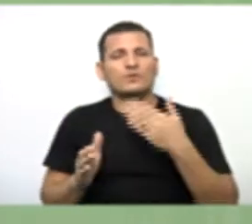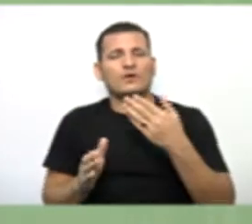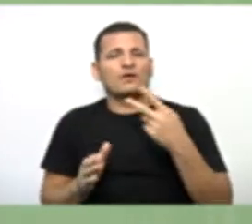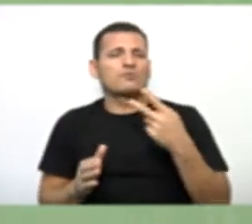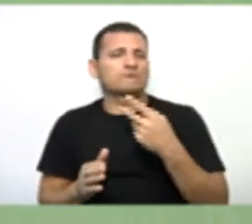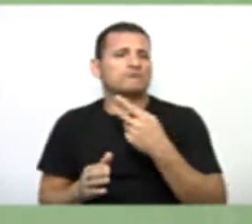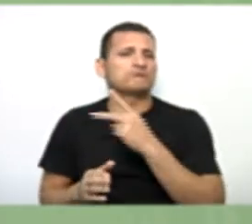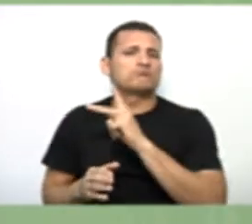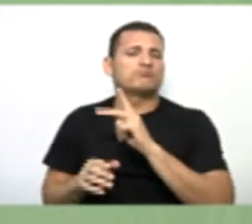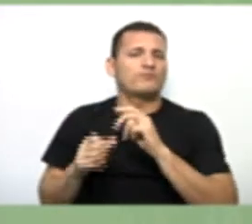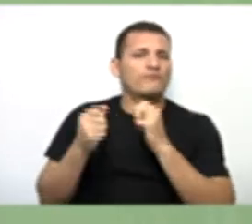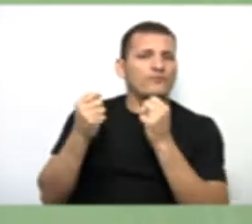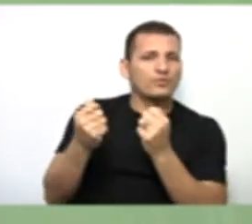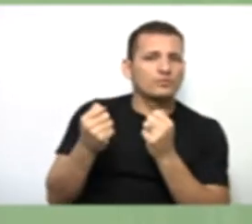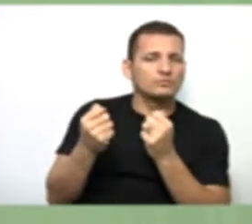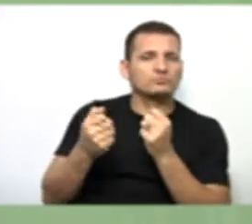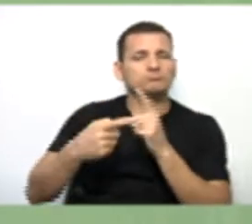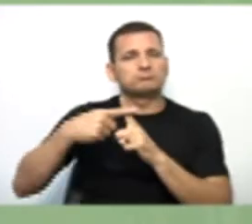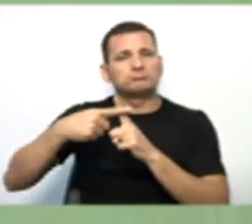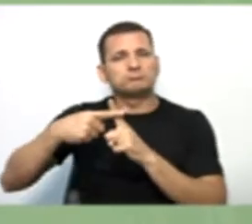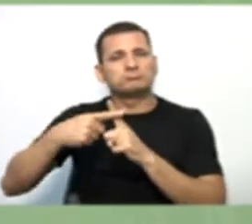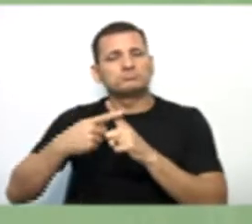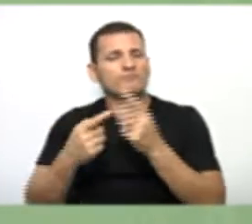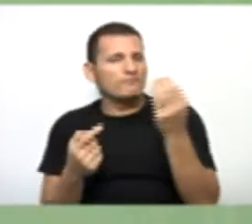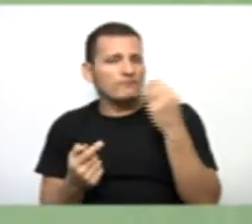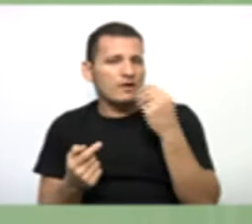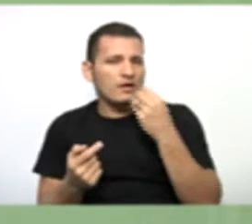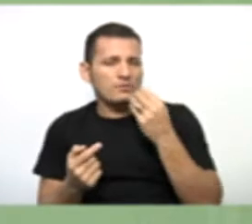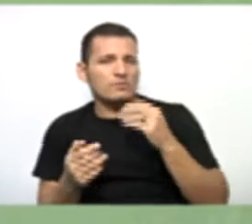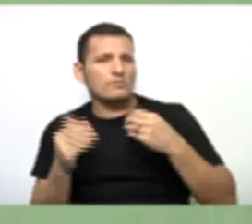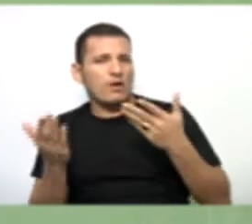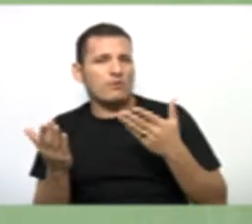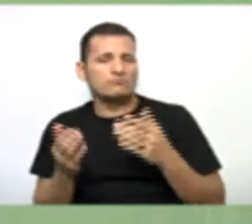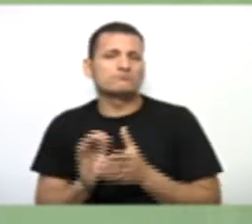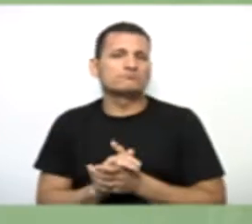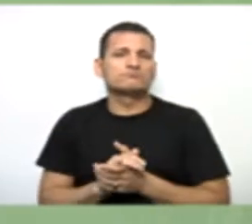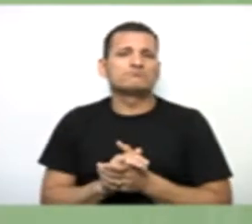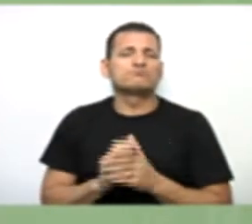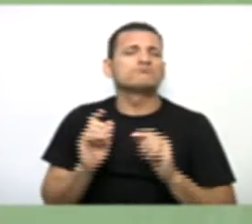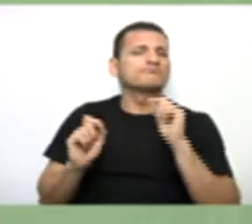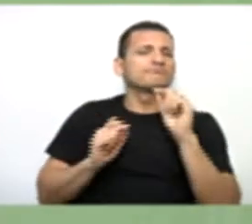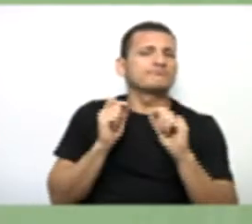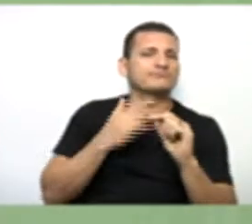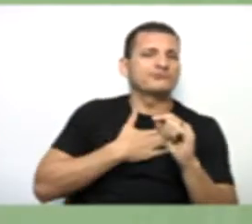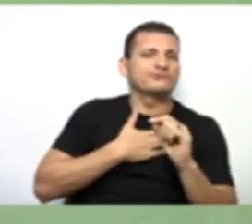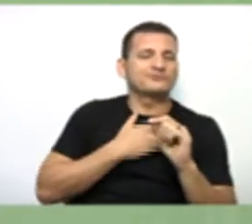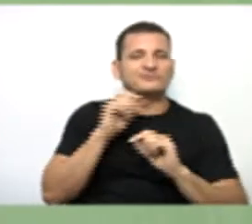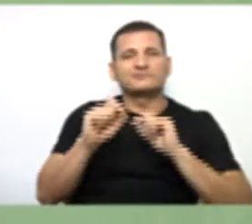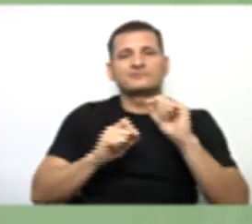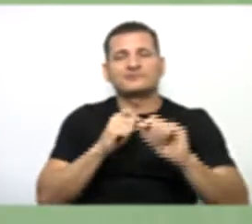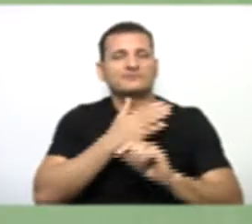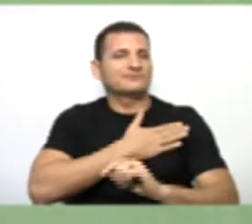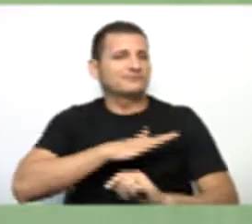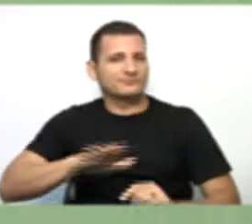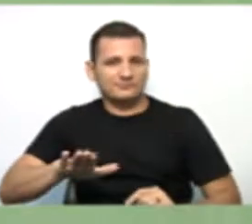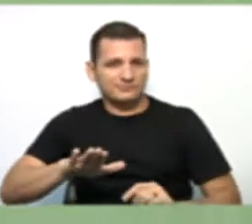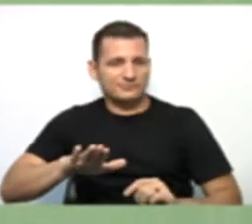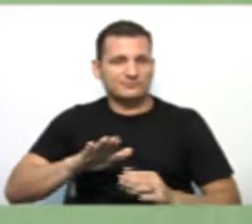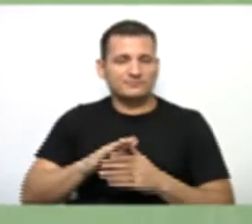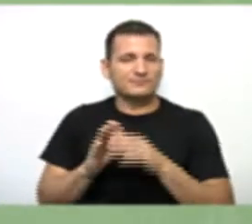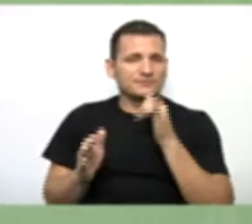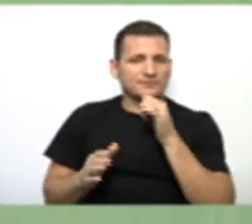pontos fortes? Quais são os seus pontos fracos? Do que gosta ou do que não gosta? Se